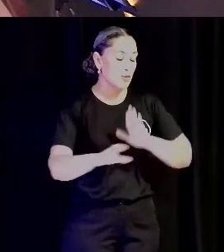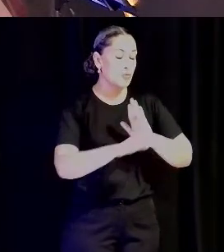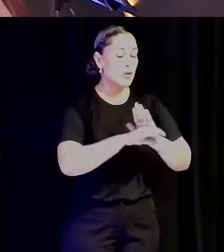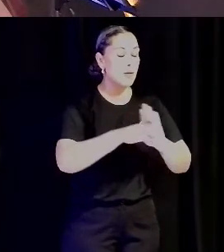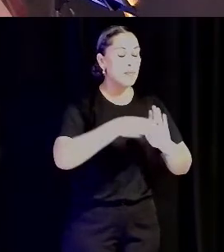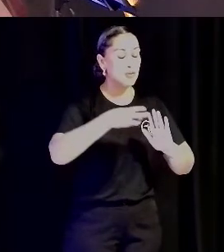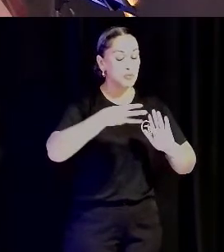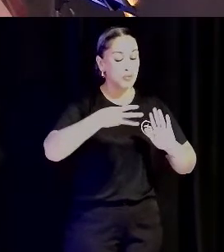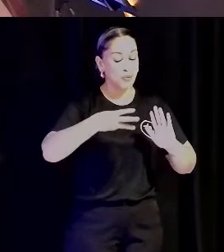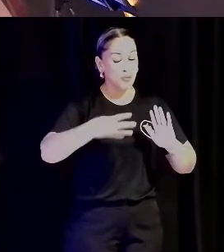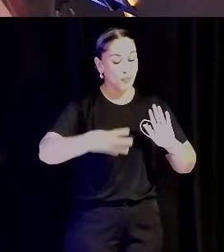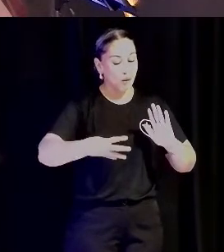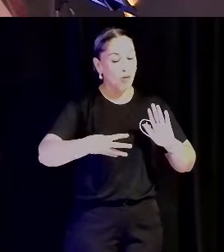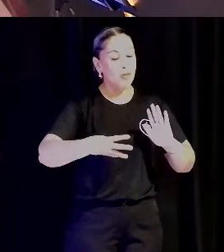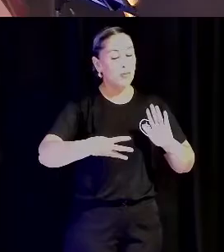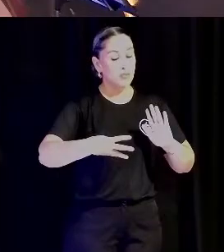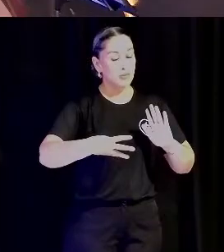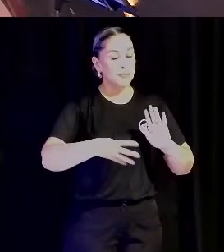4 mesmo,